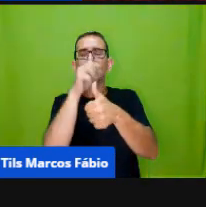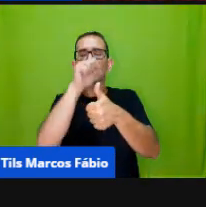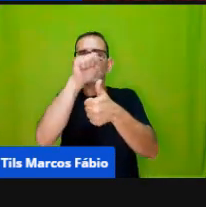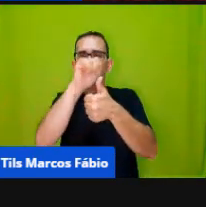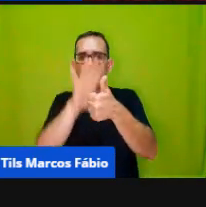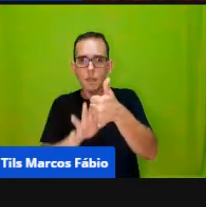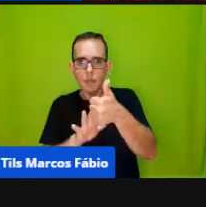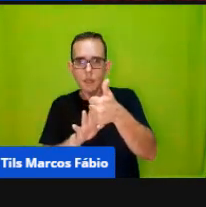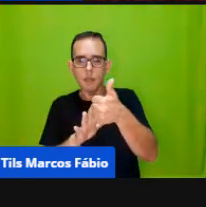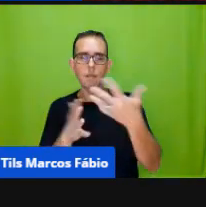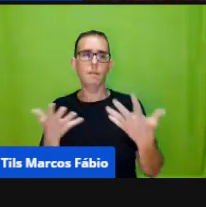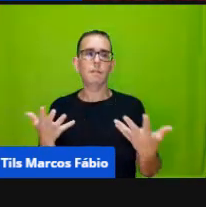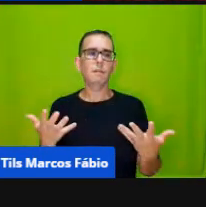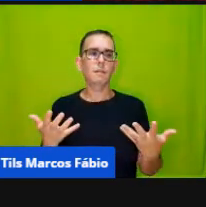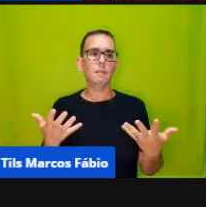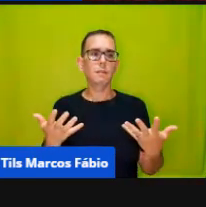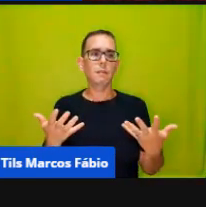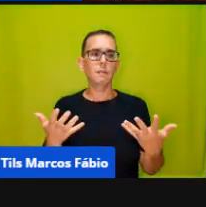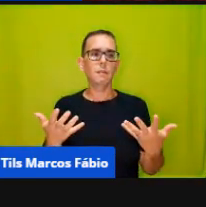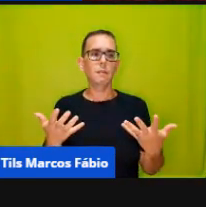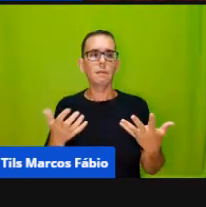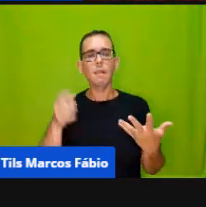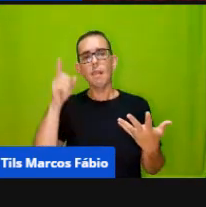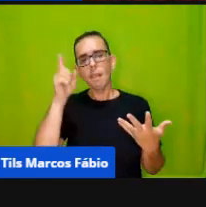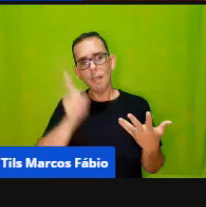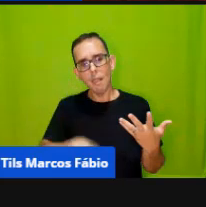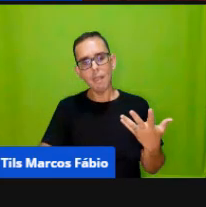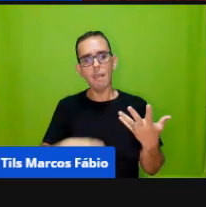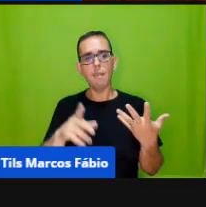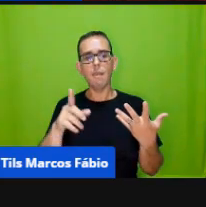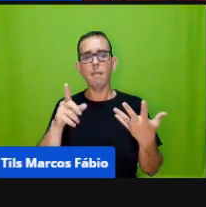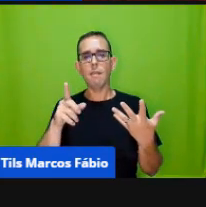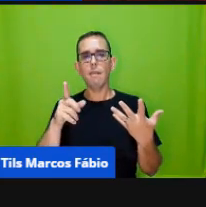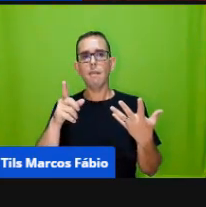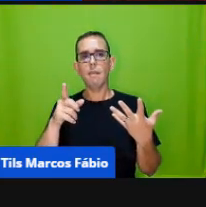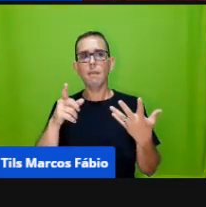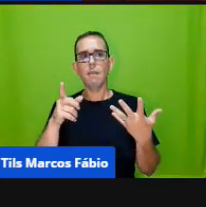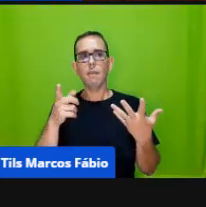primeira atividade é essa questão